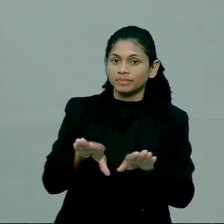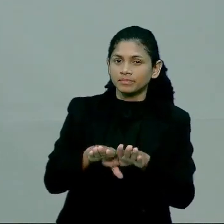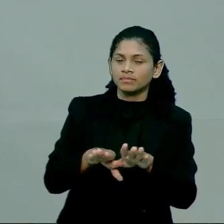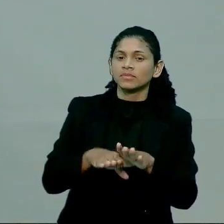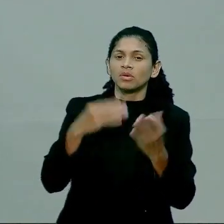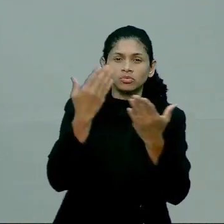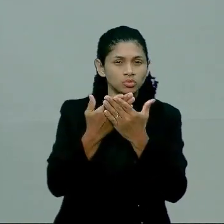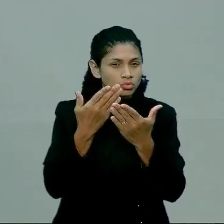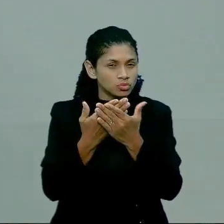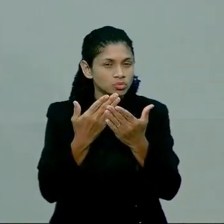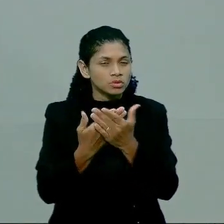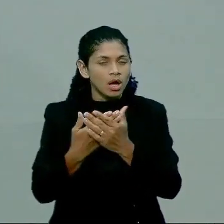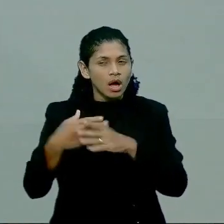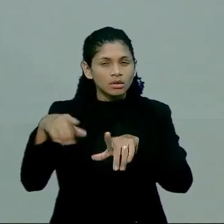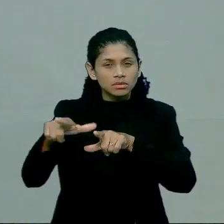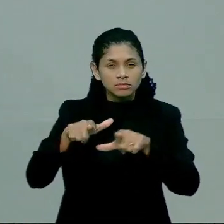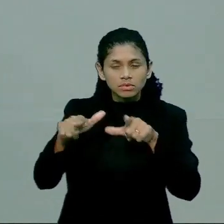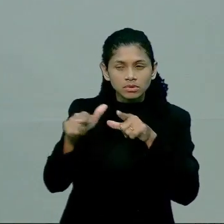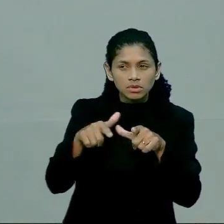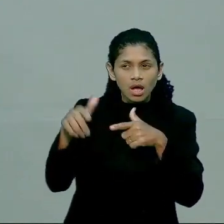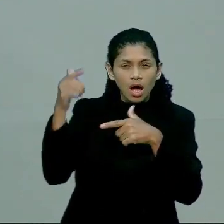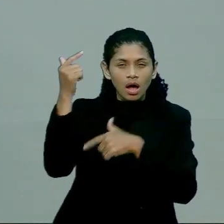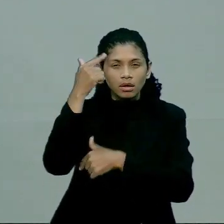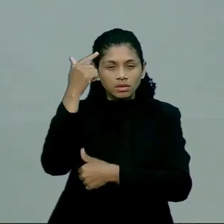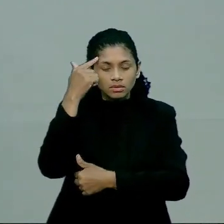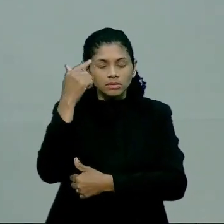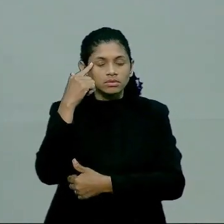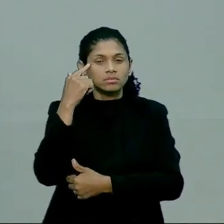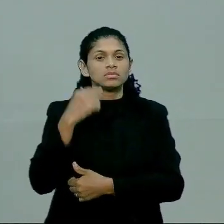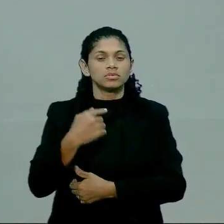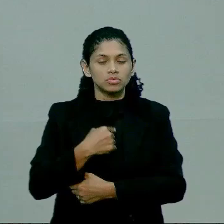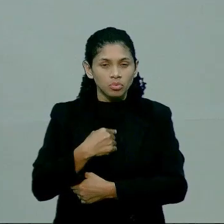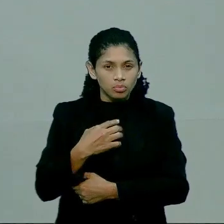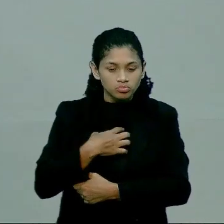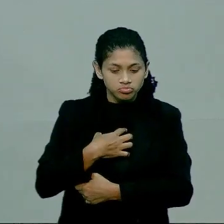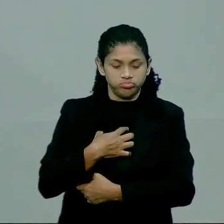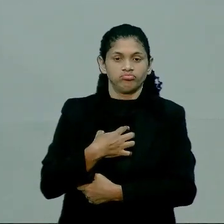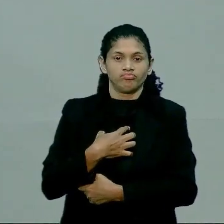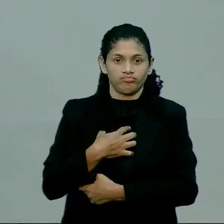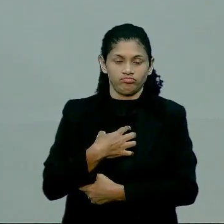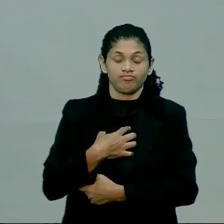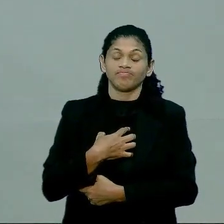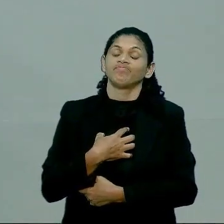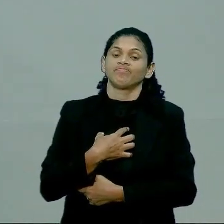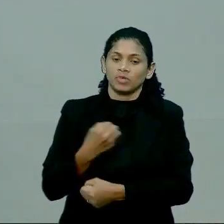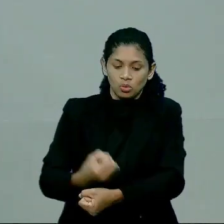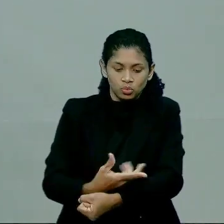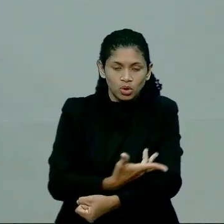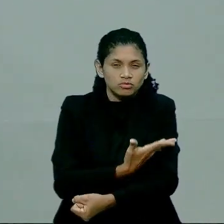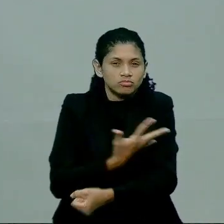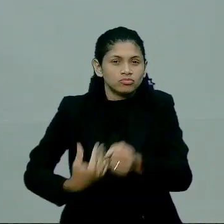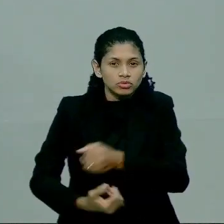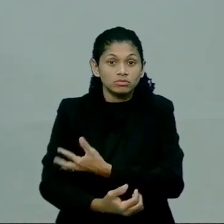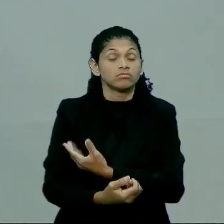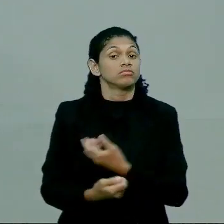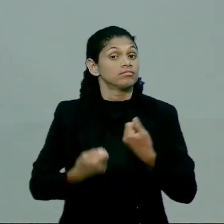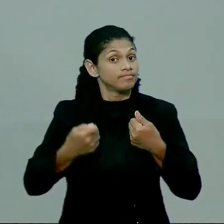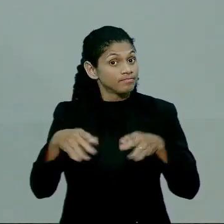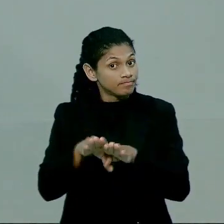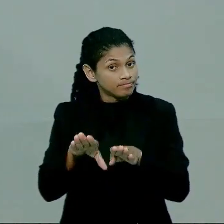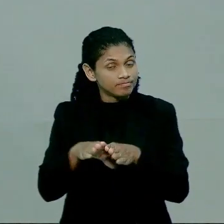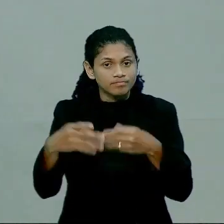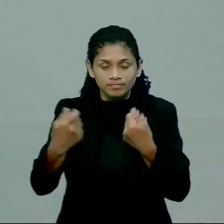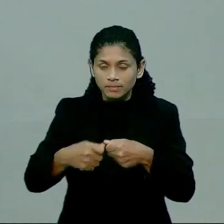do seu sócio emocional né A questão não é só estudar Você também tem que preparar o ambiente né